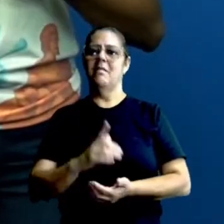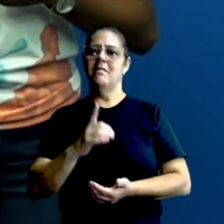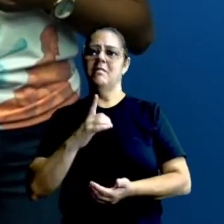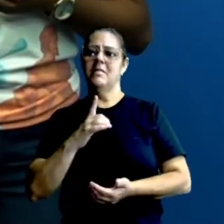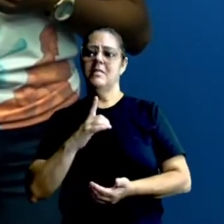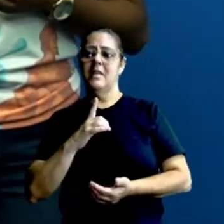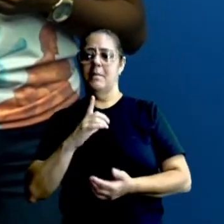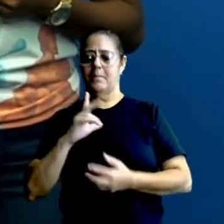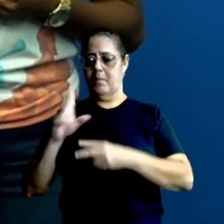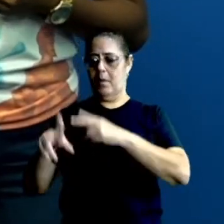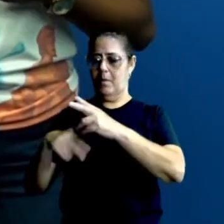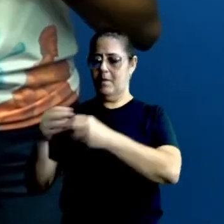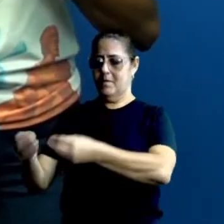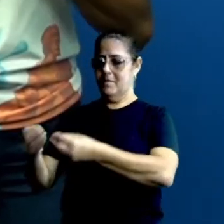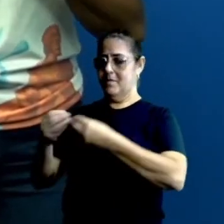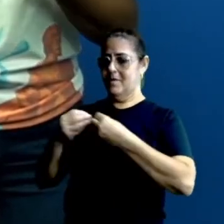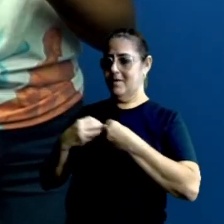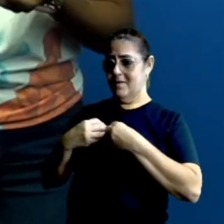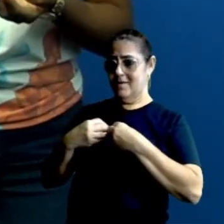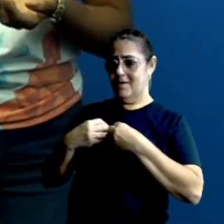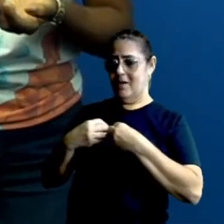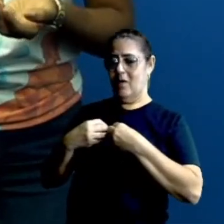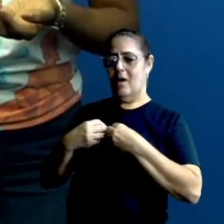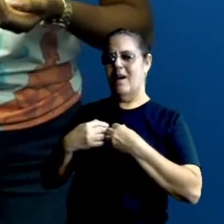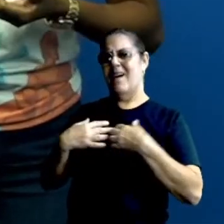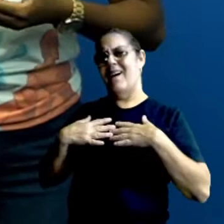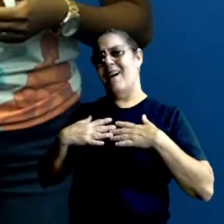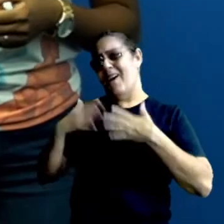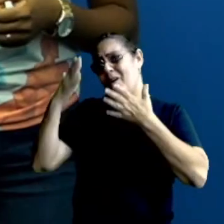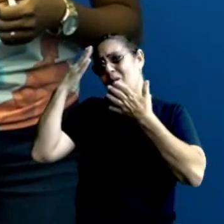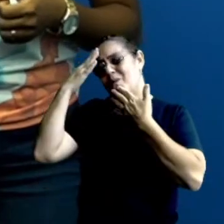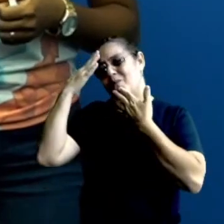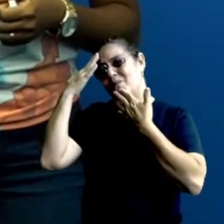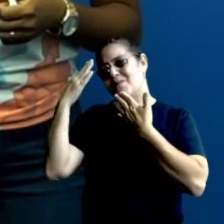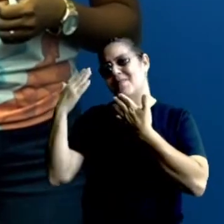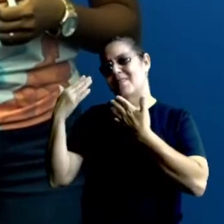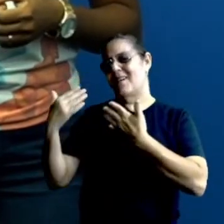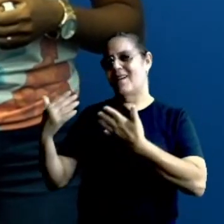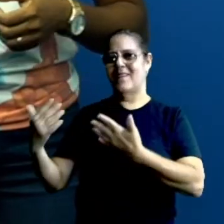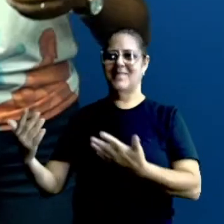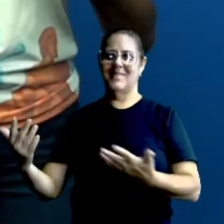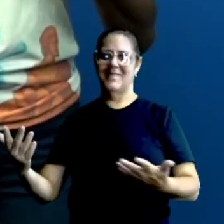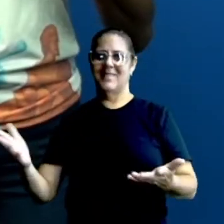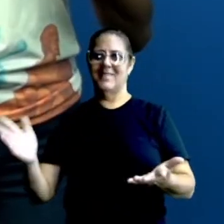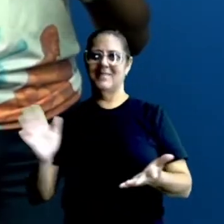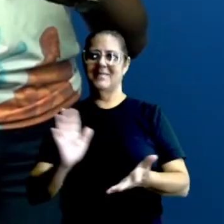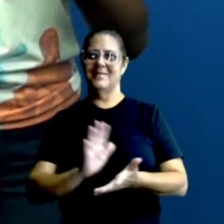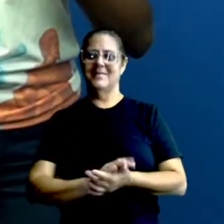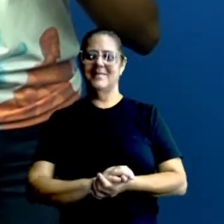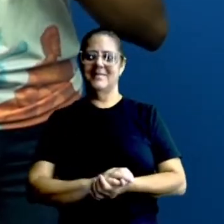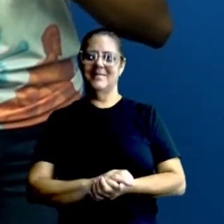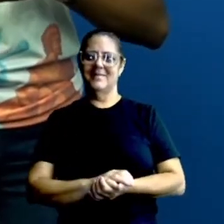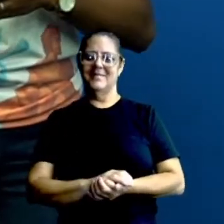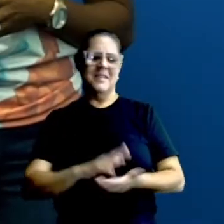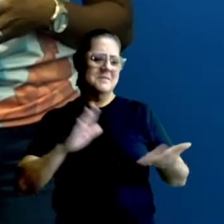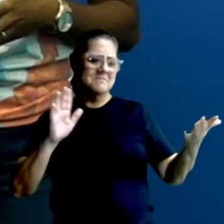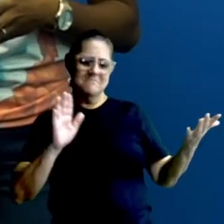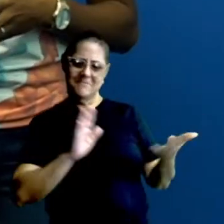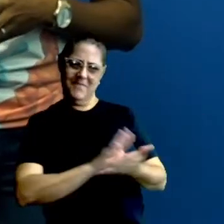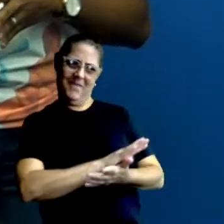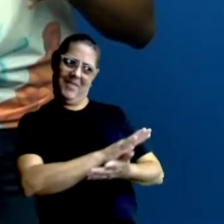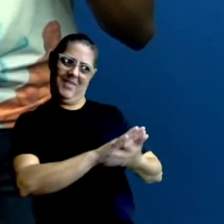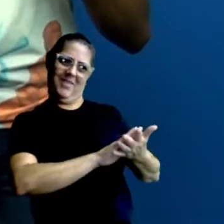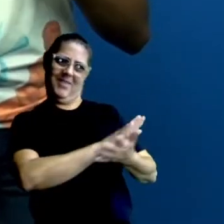você ganhou um presente de alguém, a tua resposta aí, ó, you're welcome, de quem entregou, que é o de